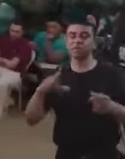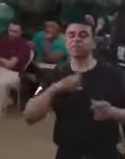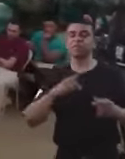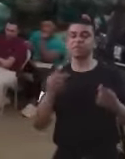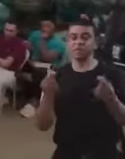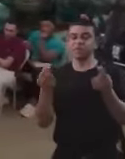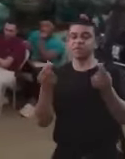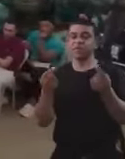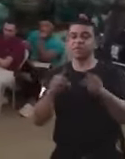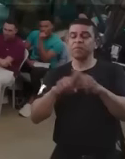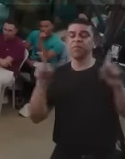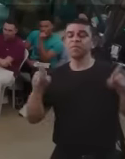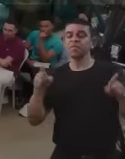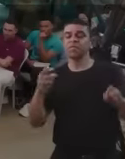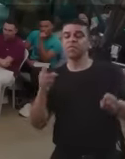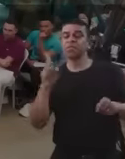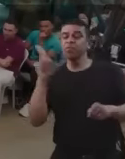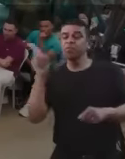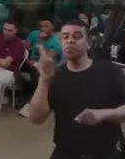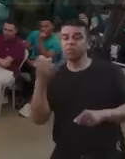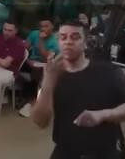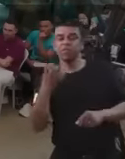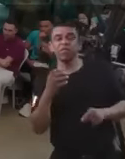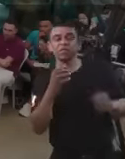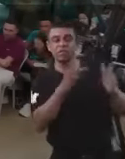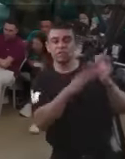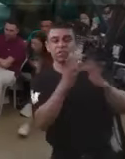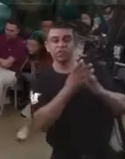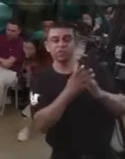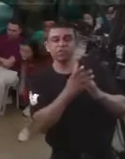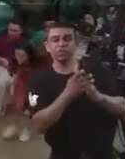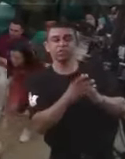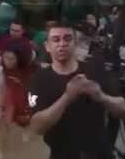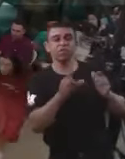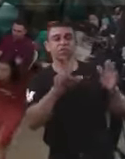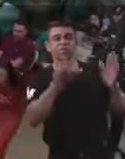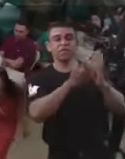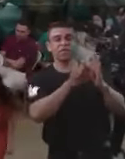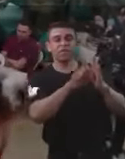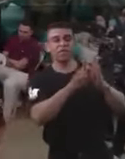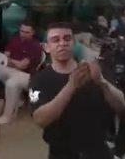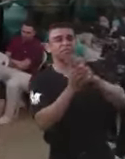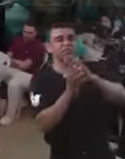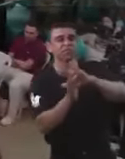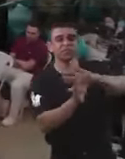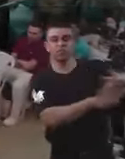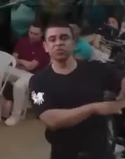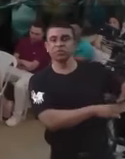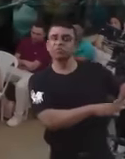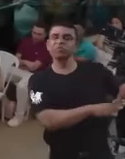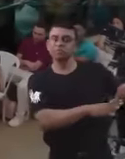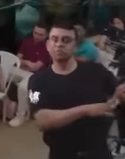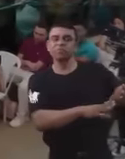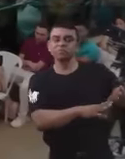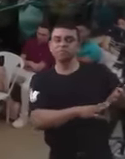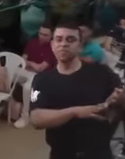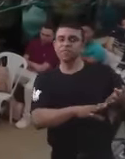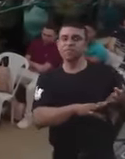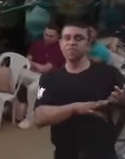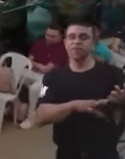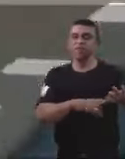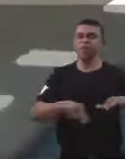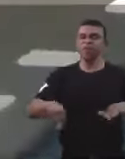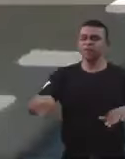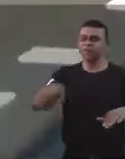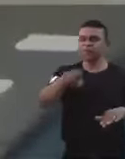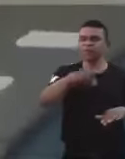minha prioridade não é decretar qual é a sua parte na herança. A minha prioridade não é brigar com teu irmão. Eu não